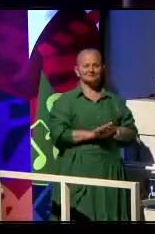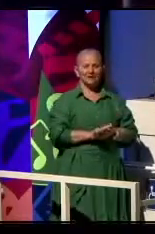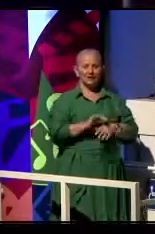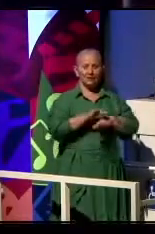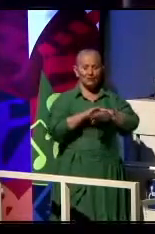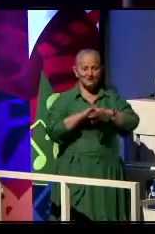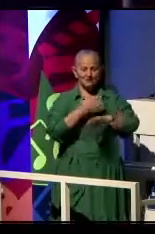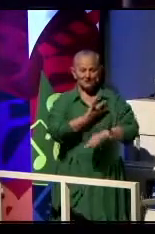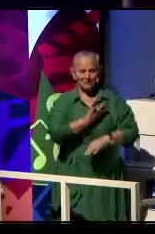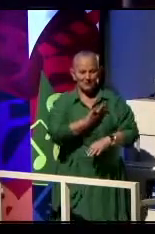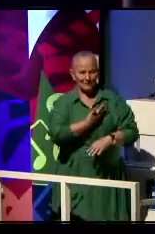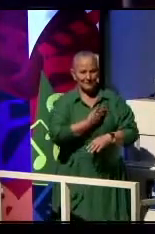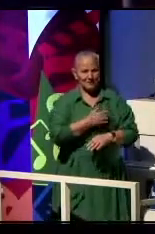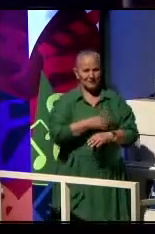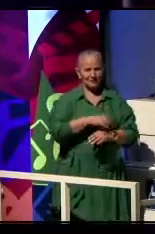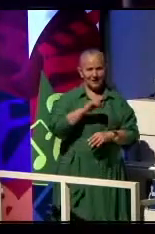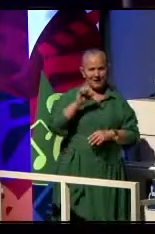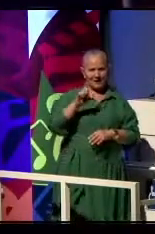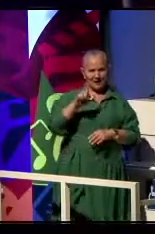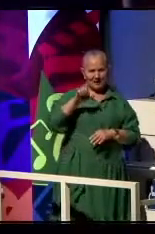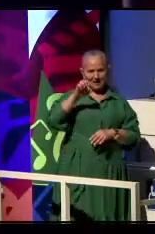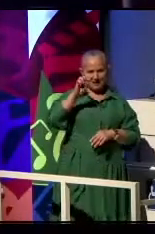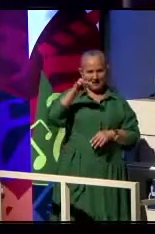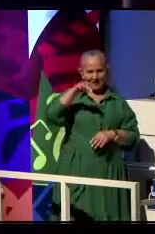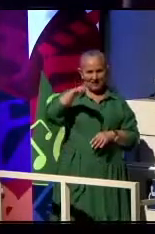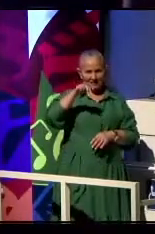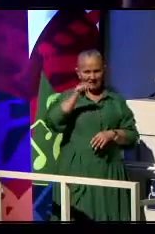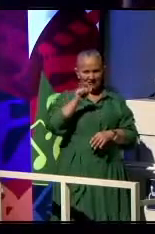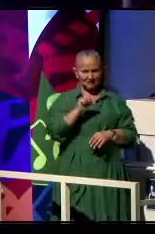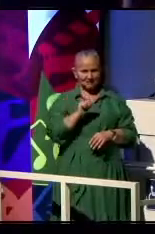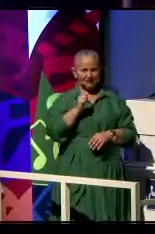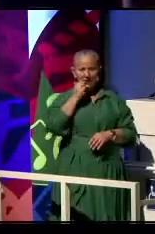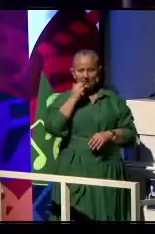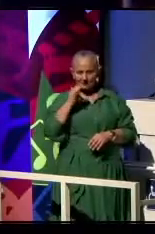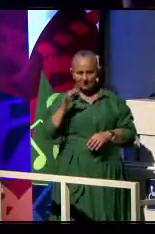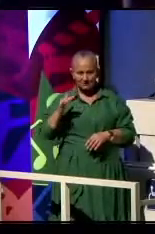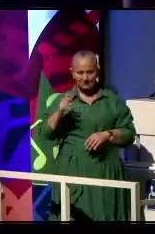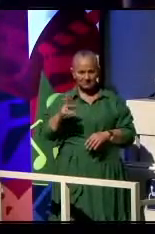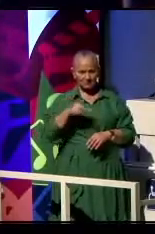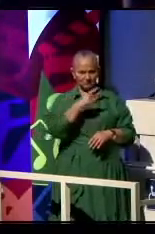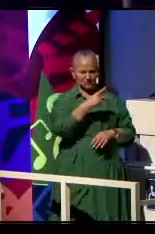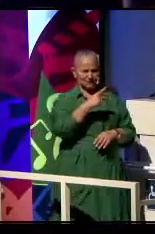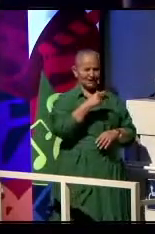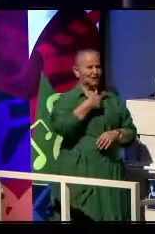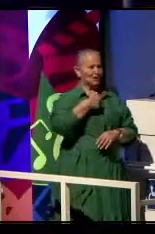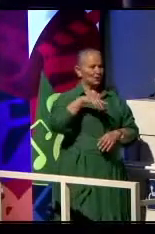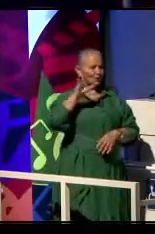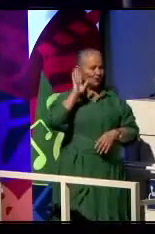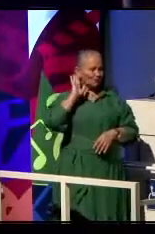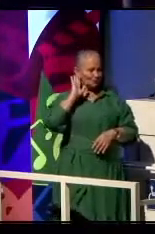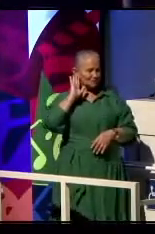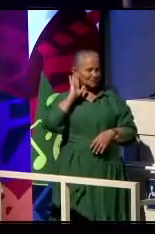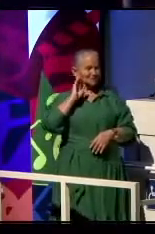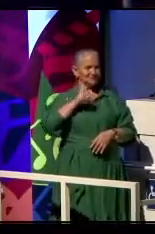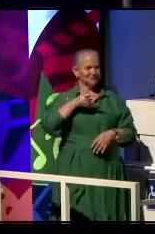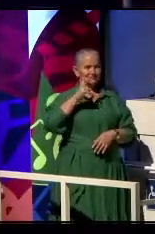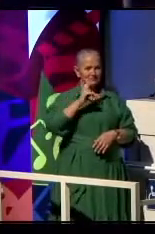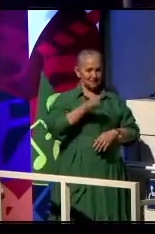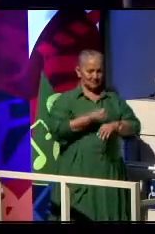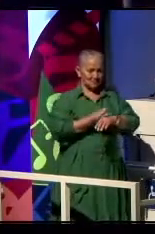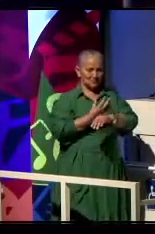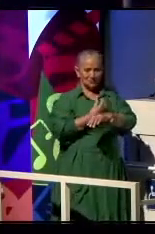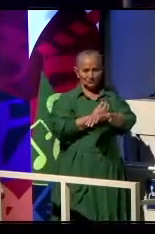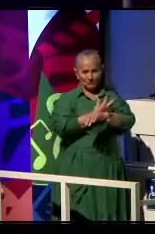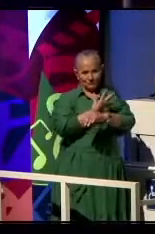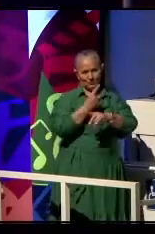com a Lena, algumas músicas do Milton, eu ouço, até eu já ouvi várias vezes, e eu fico emocionada, como